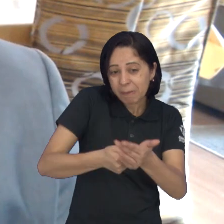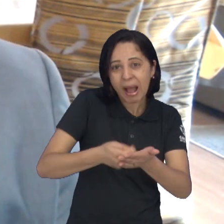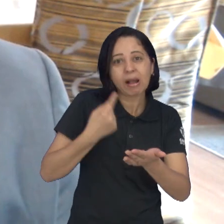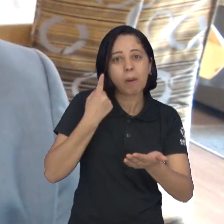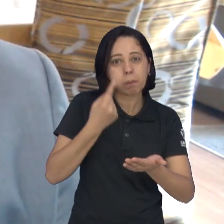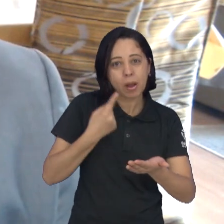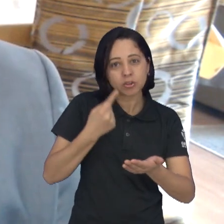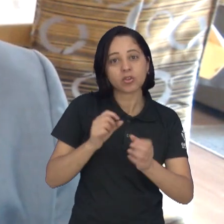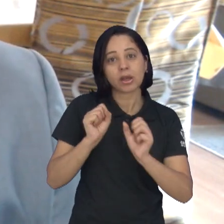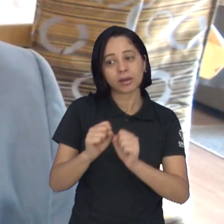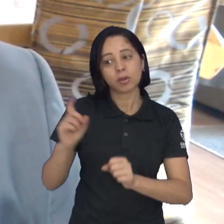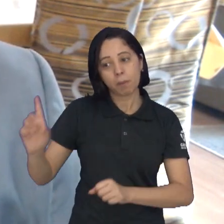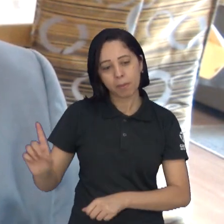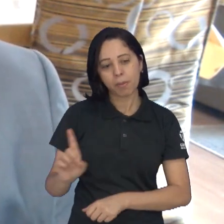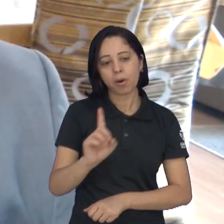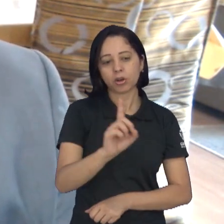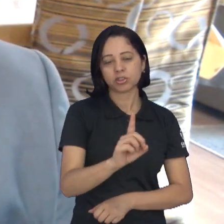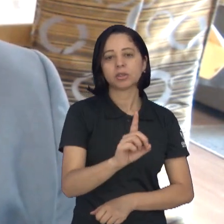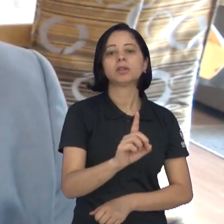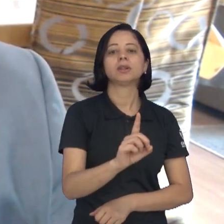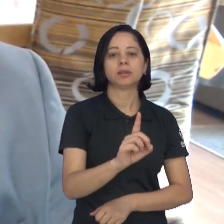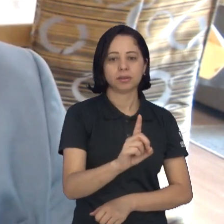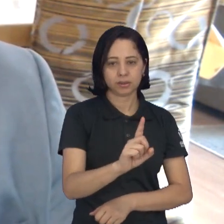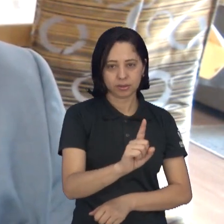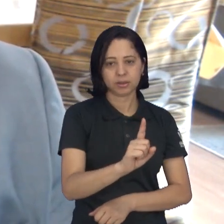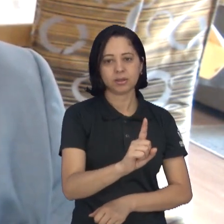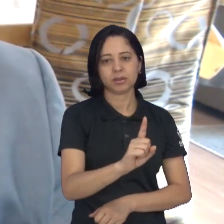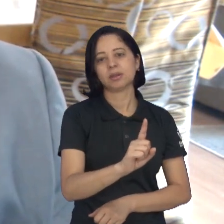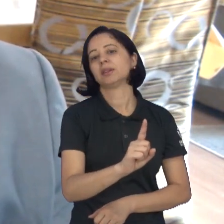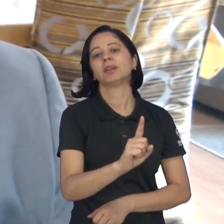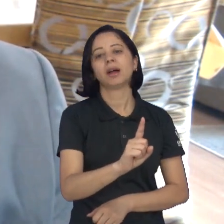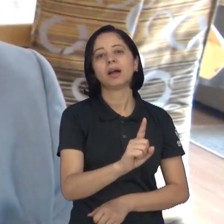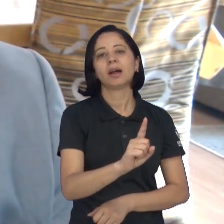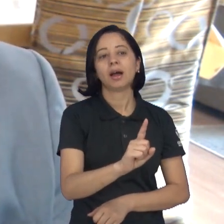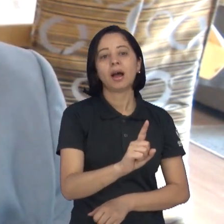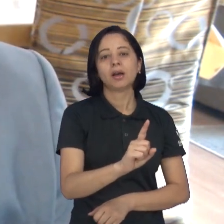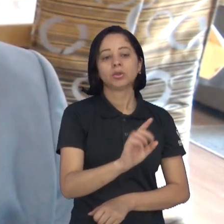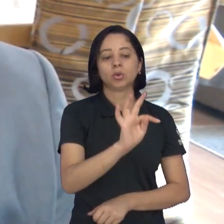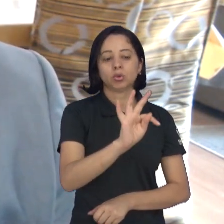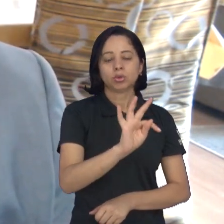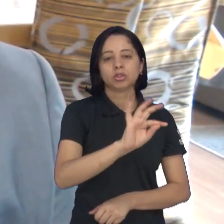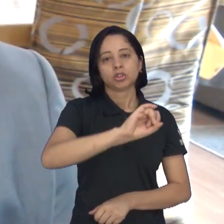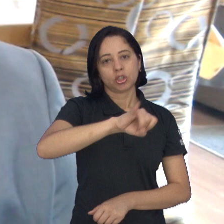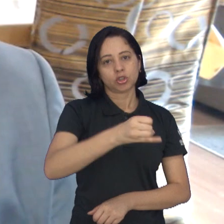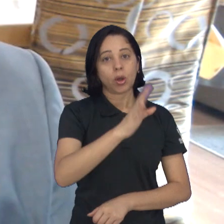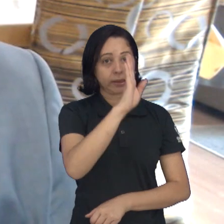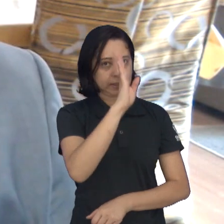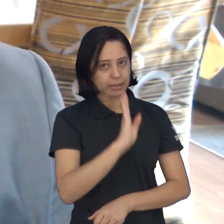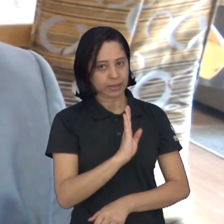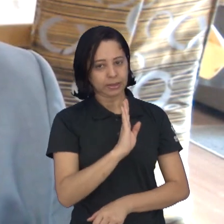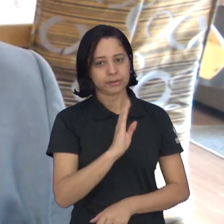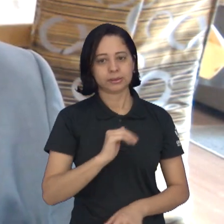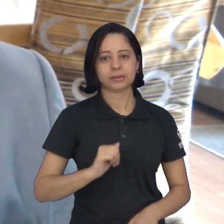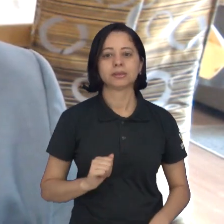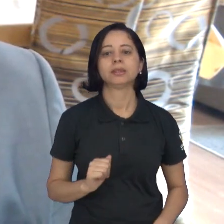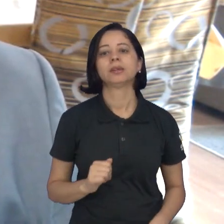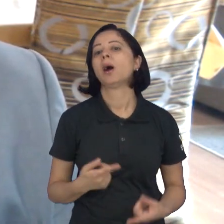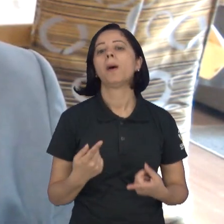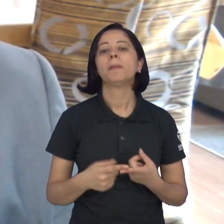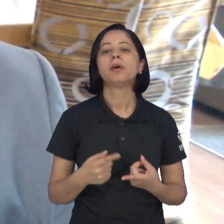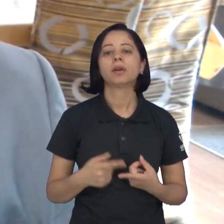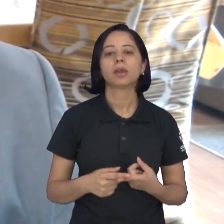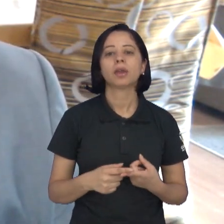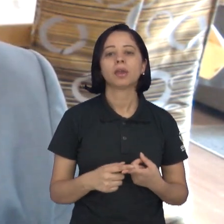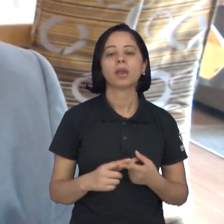pagar, né, por um advogado ou por alguma assessoria, há formas gratuitas de buscar isso. Porque justamente